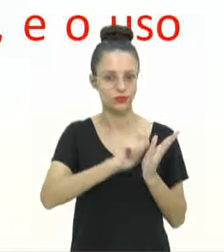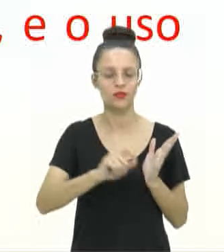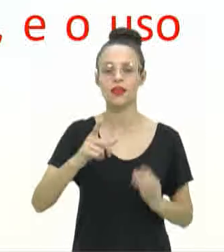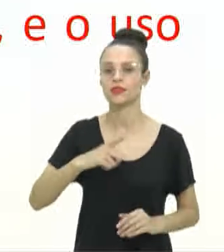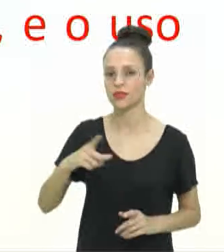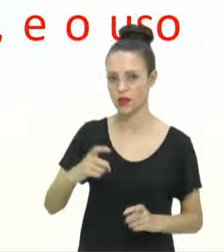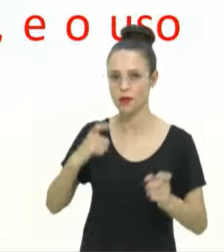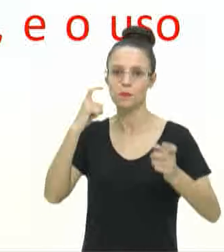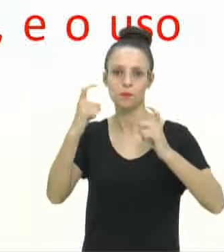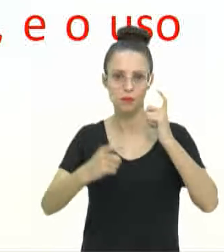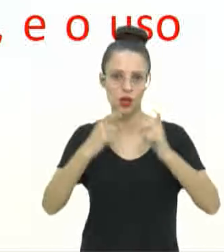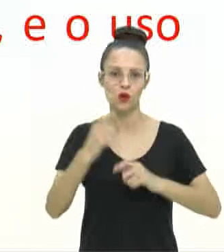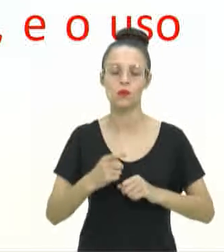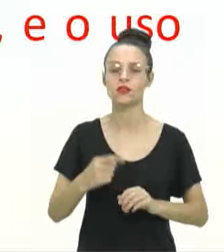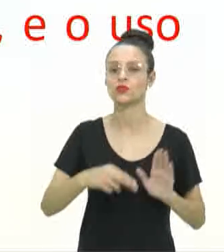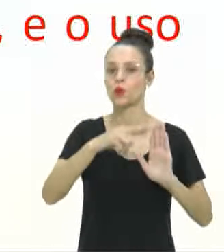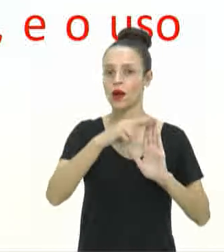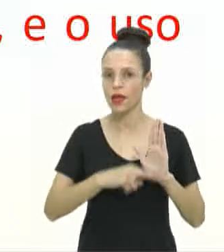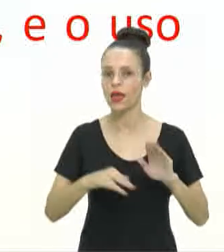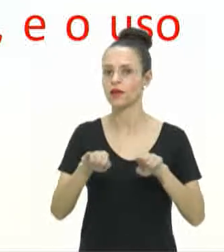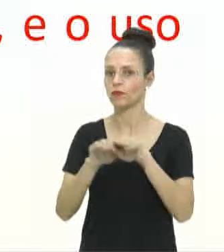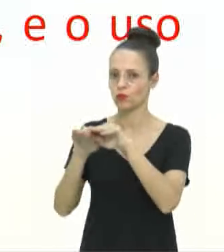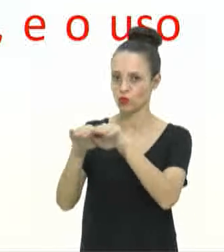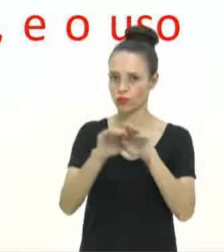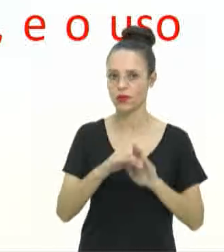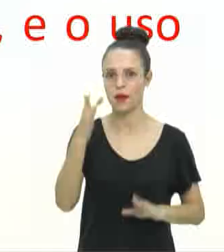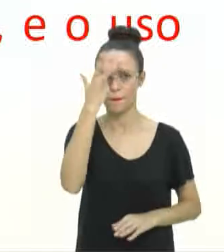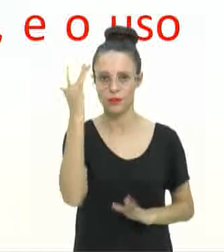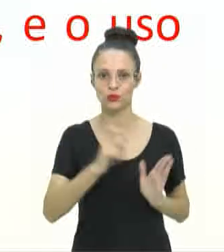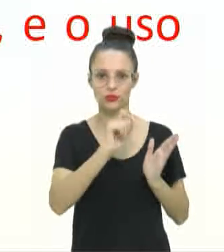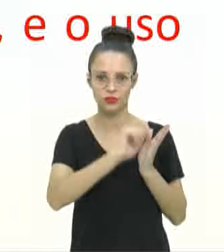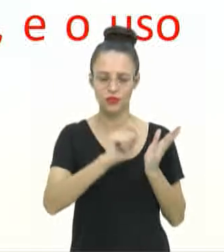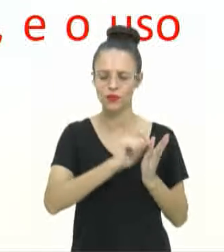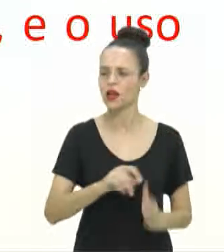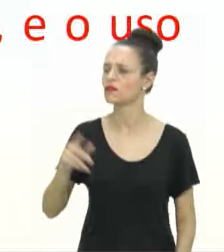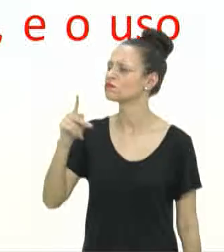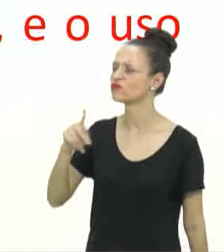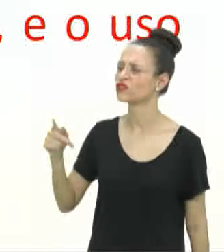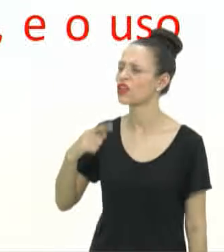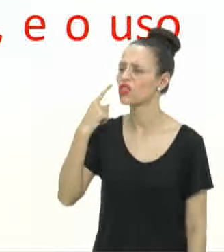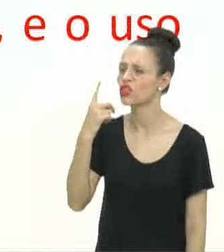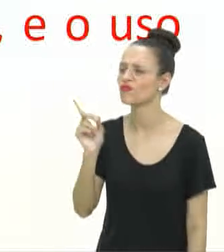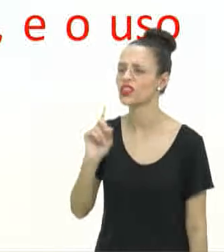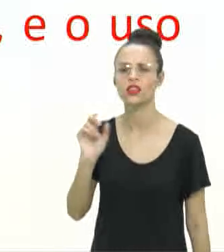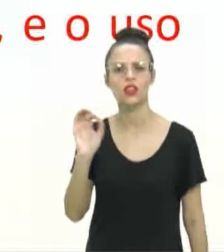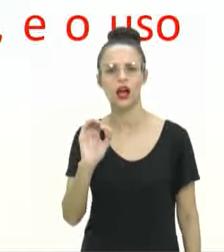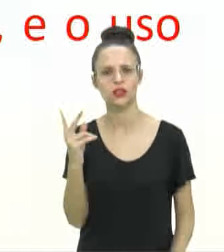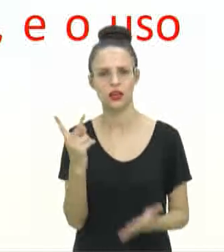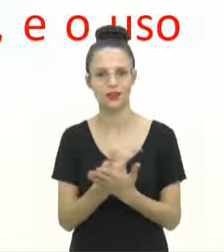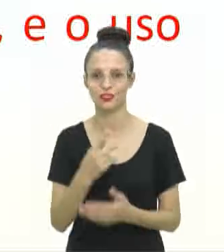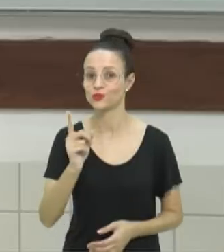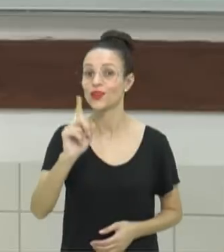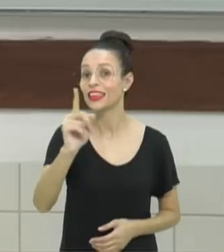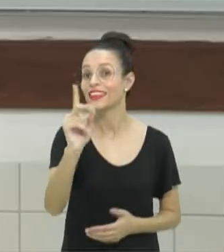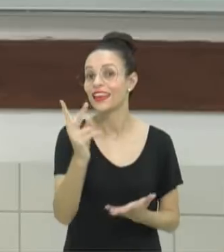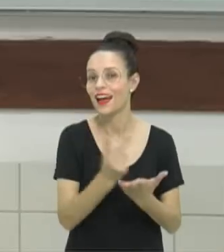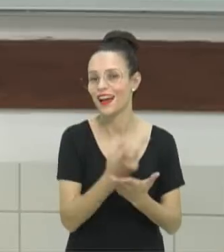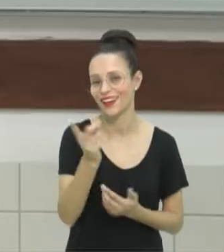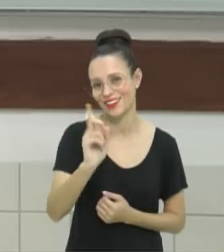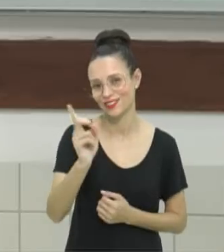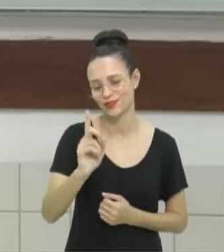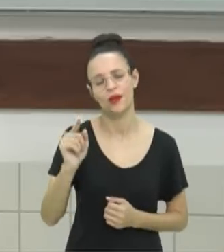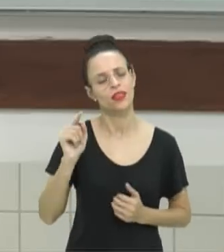alguma preocupação com a norma culta por parte do escritor. Então, professora, eu não vi ele escrevendo nada errado. Não é errado.